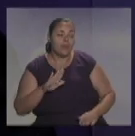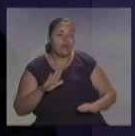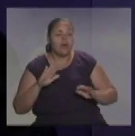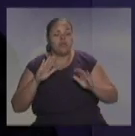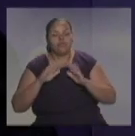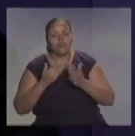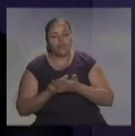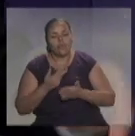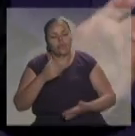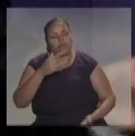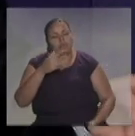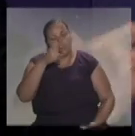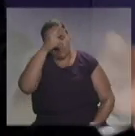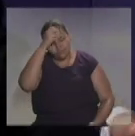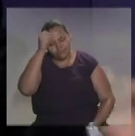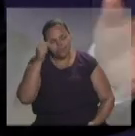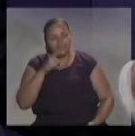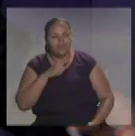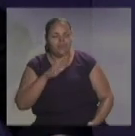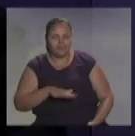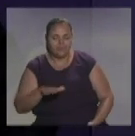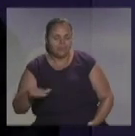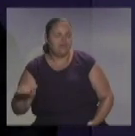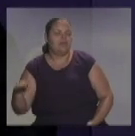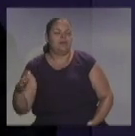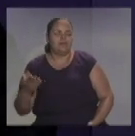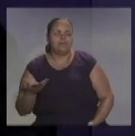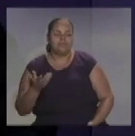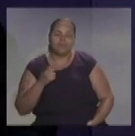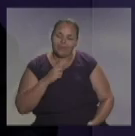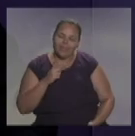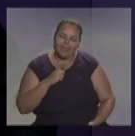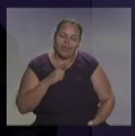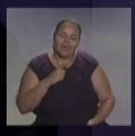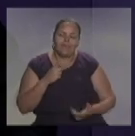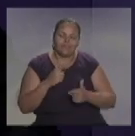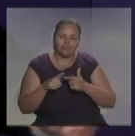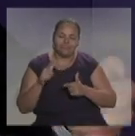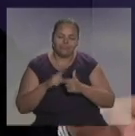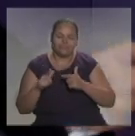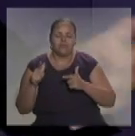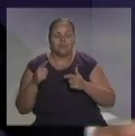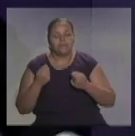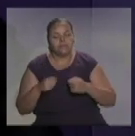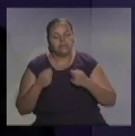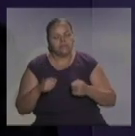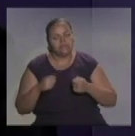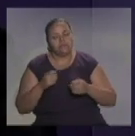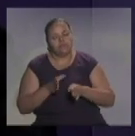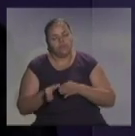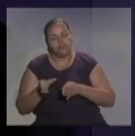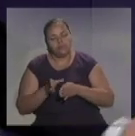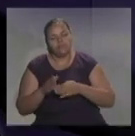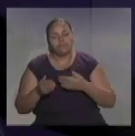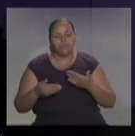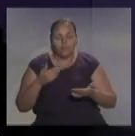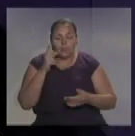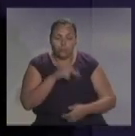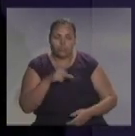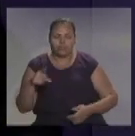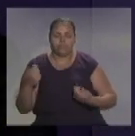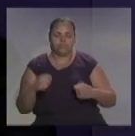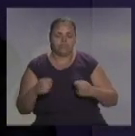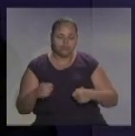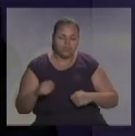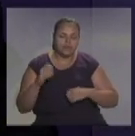escolas públicas, nós temos crianças que têm realmente esse transtorno, que precisa dessa orientação. Mas o professor precisa